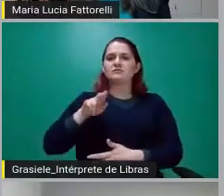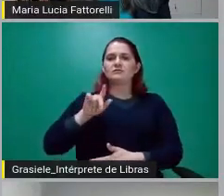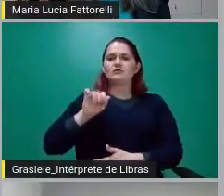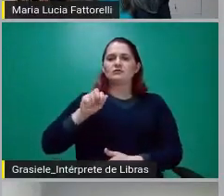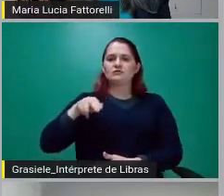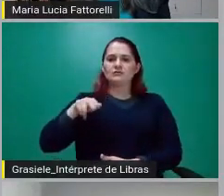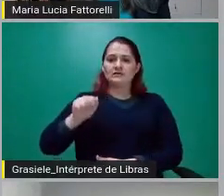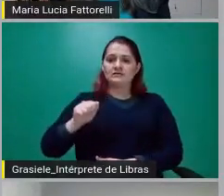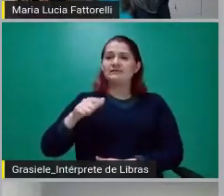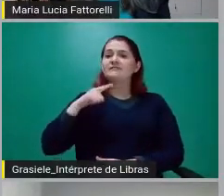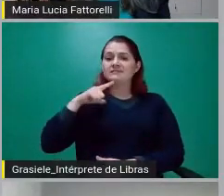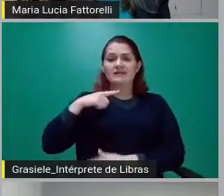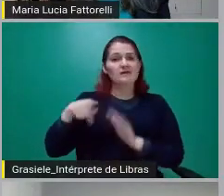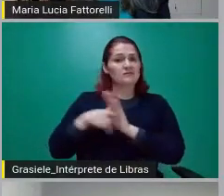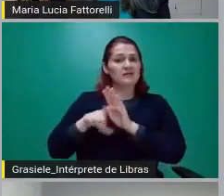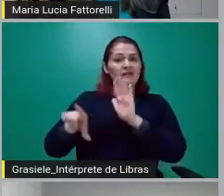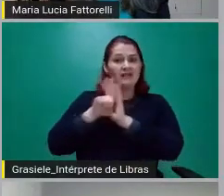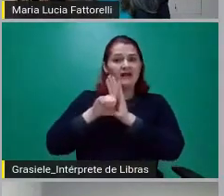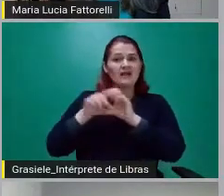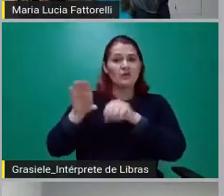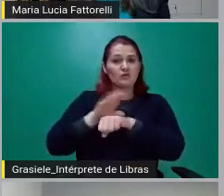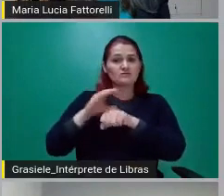inscritos na Constituição.